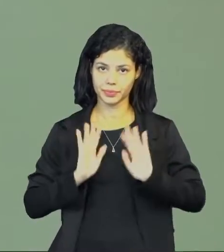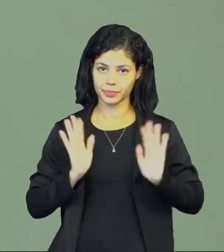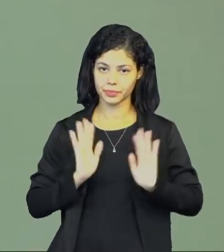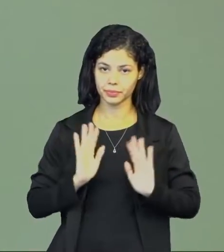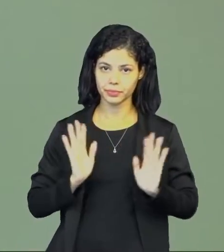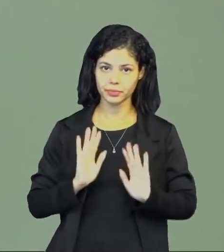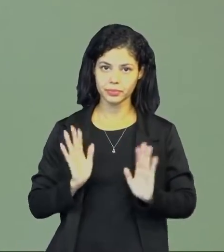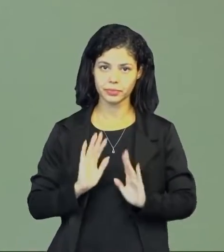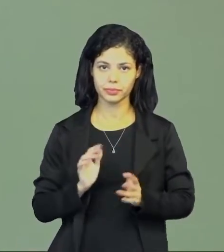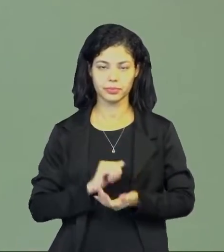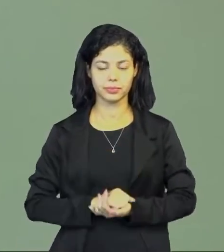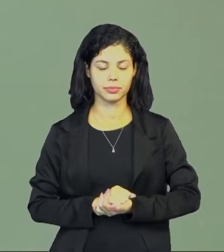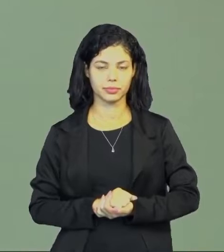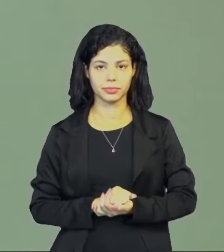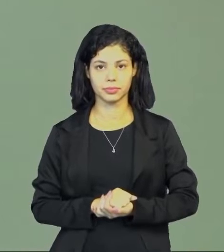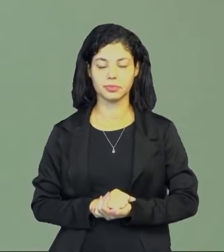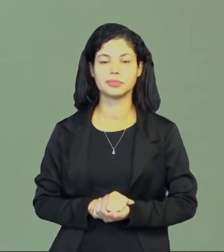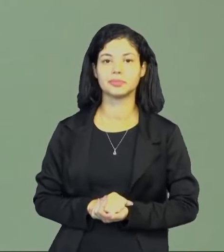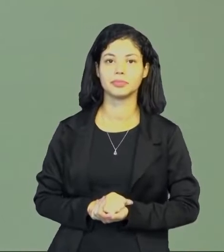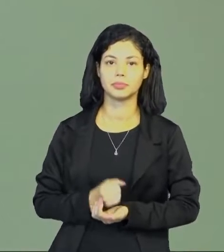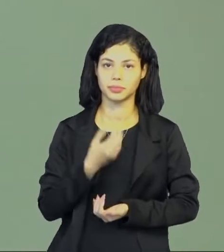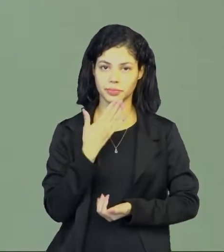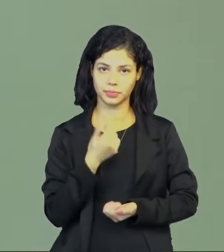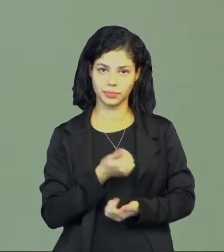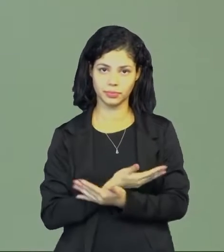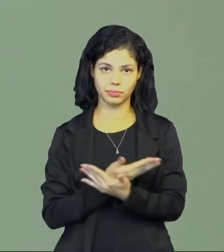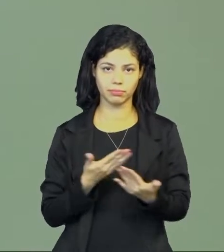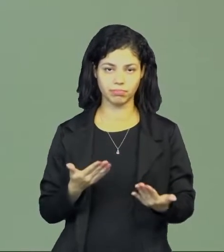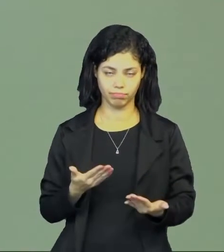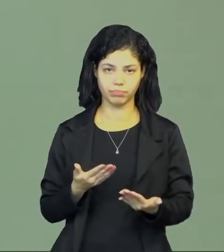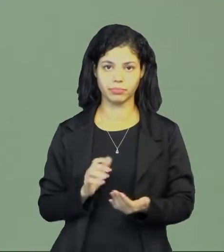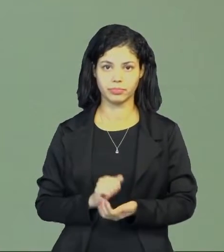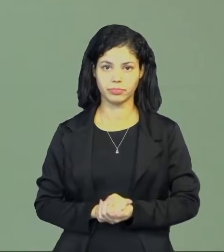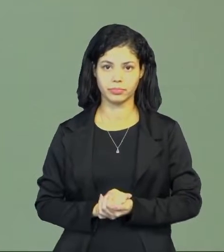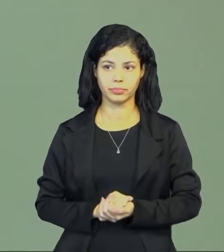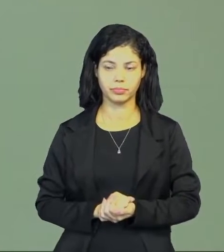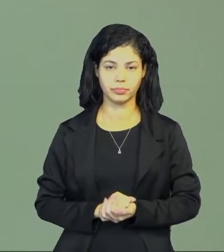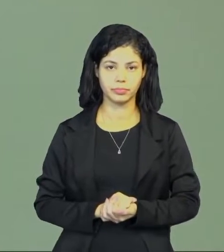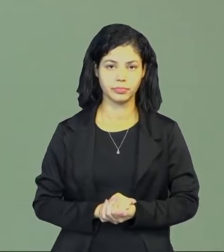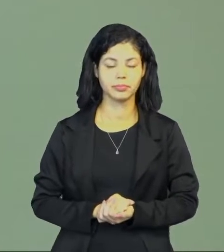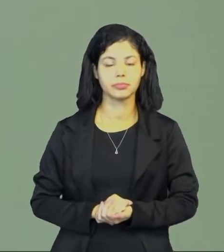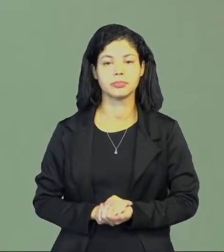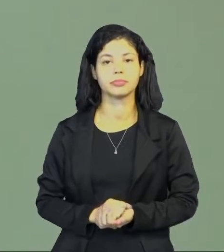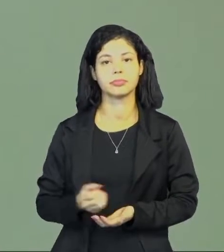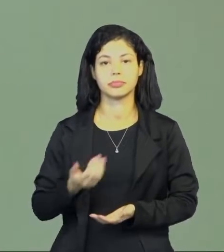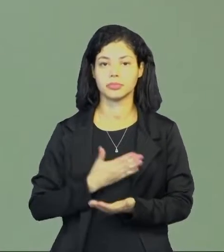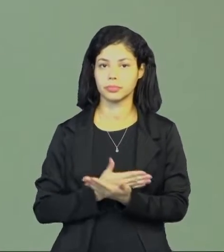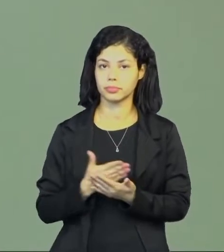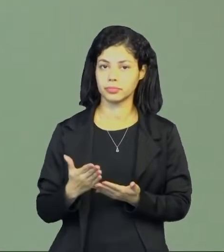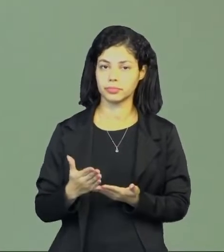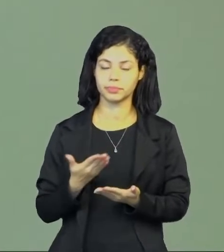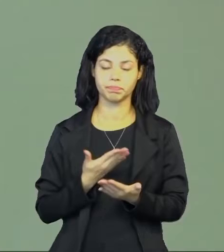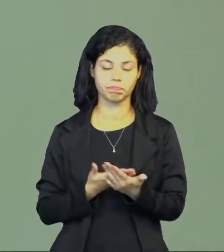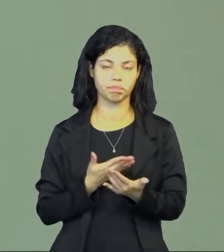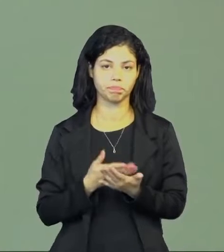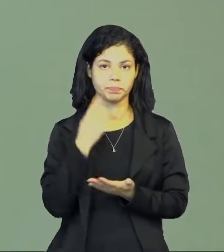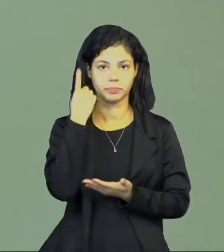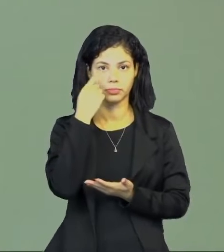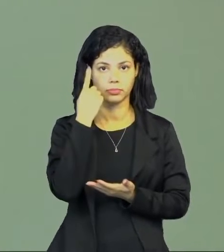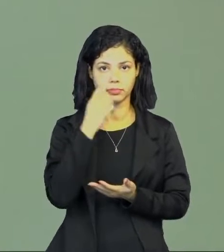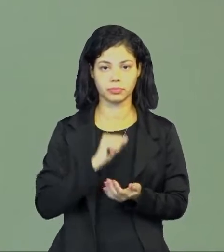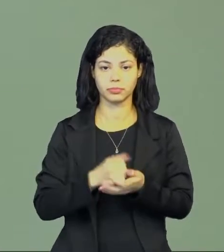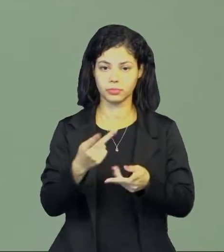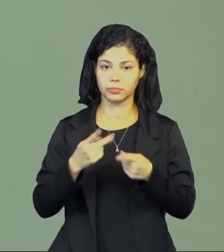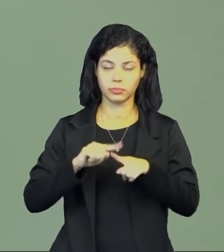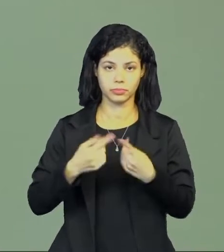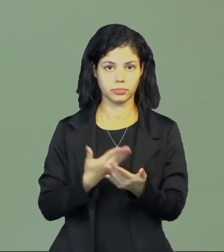Hola, niños y niñas, muchachitos, muchachita, ¿qué tal? ¿Todo bien? Vamos estudar espanhol? Sejam